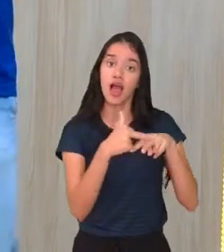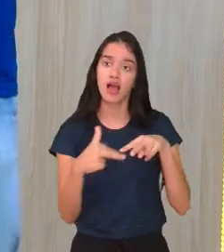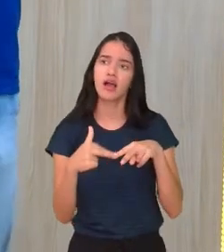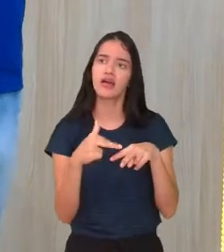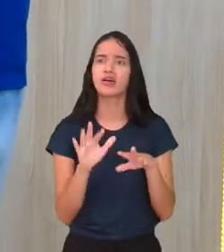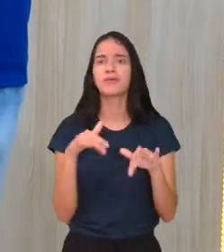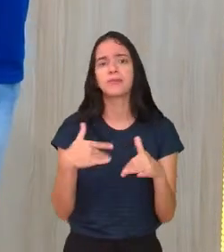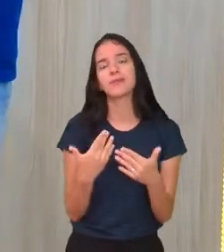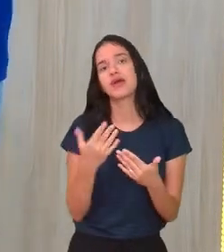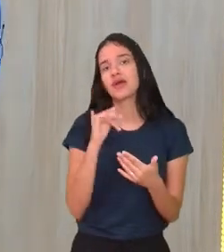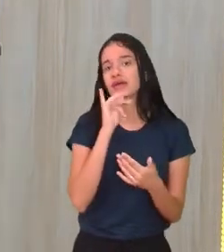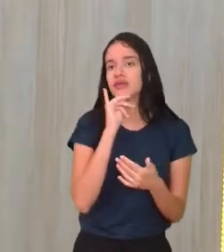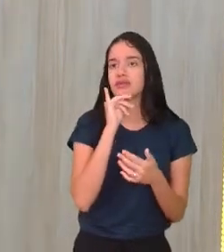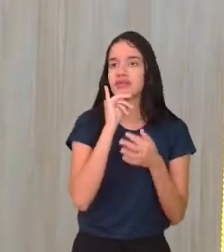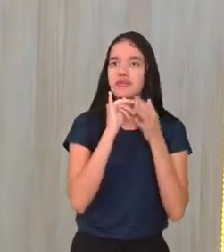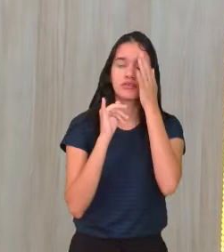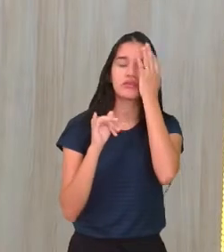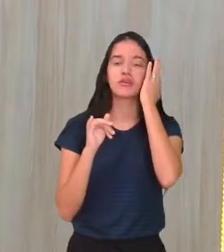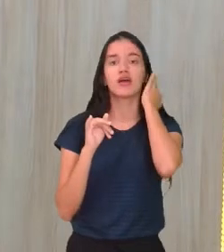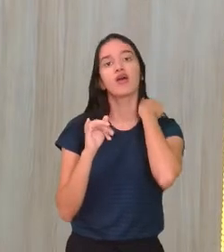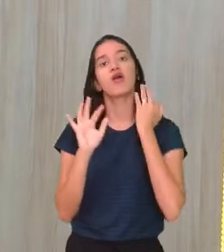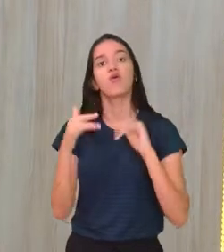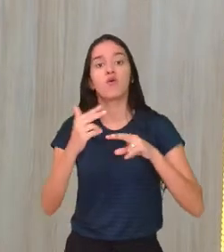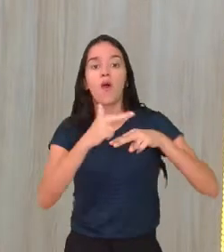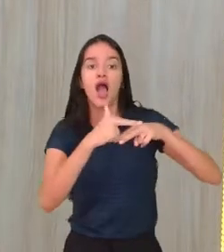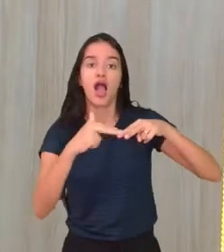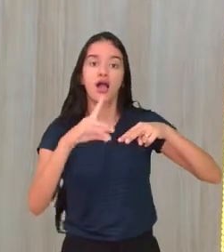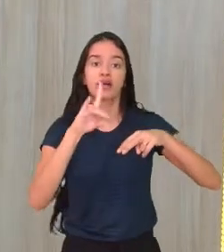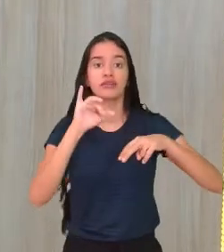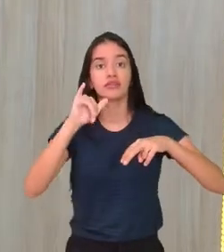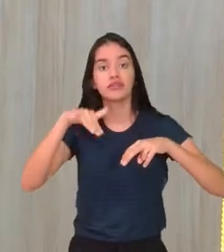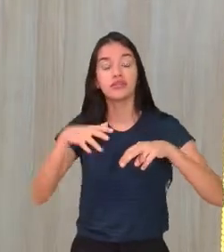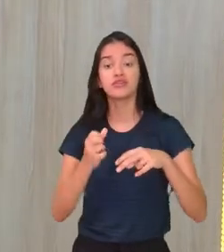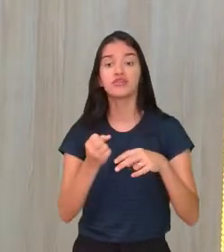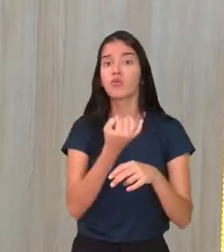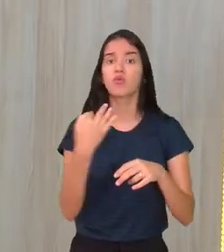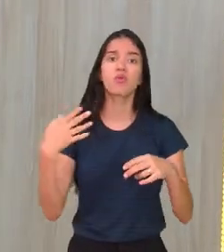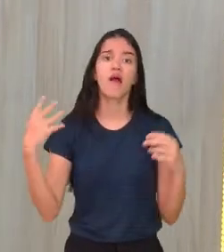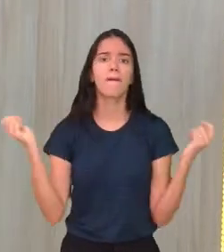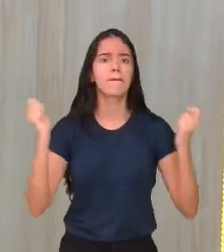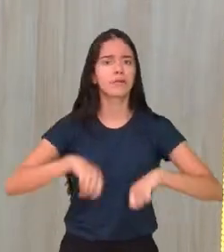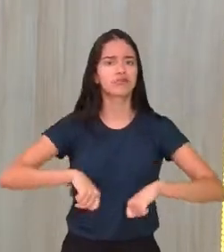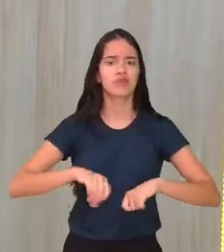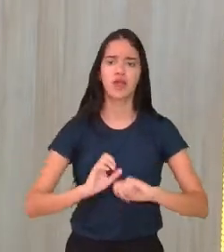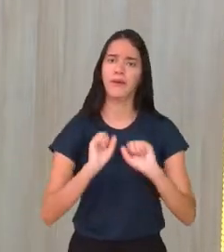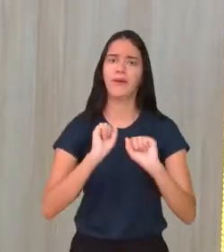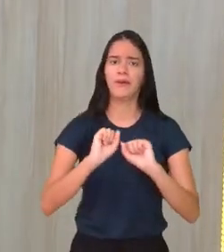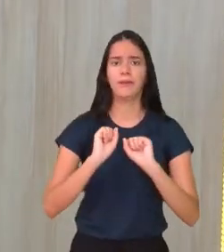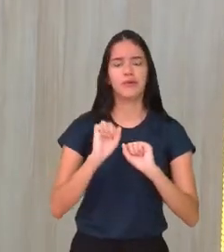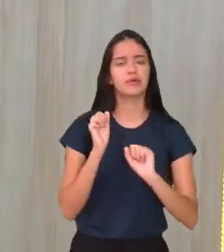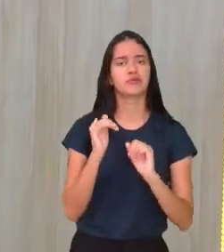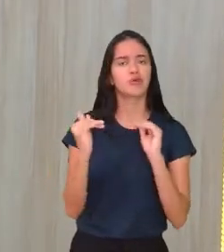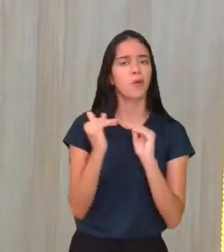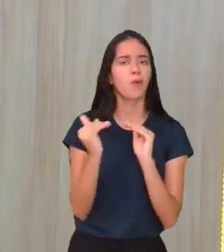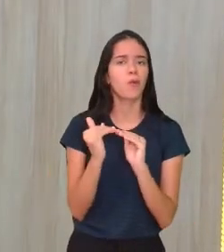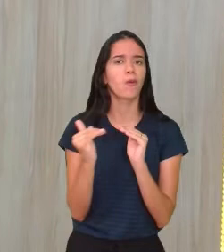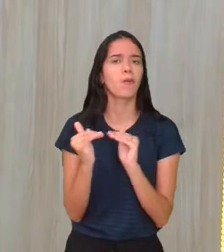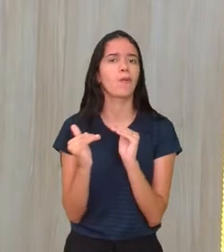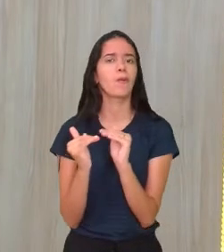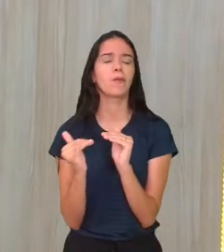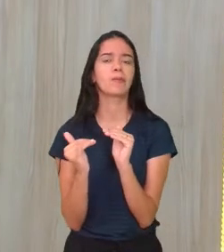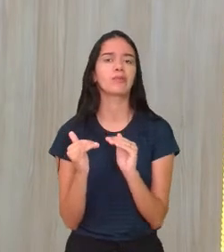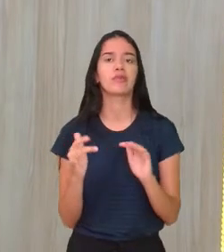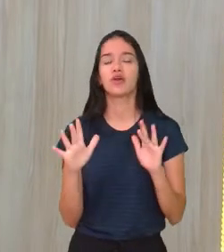poderia colocar lá, com a calça jeans, eu tenho quantas possibilidades? E aí eu posso combinar, né? A